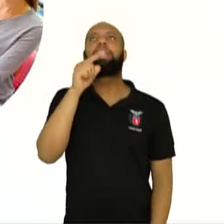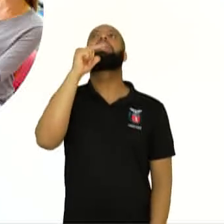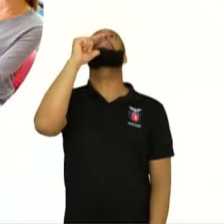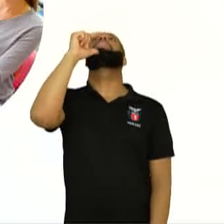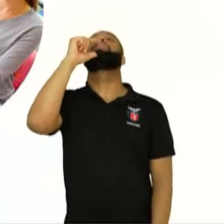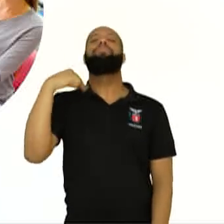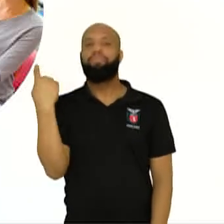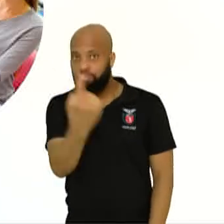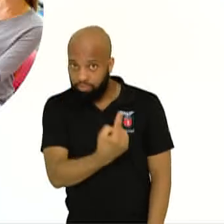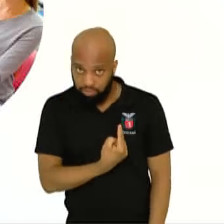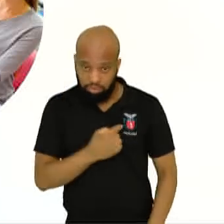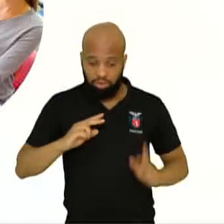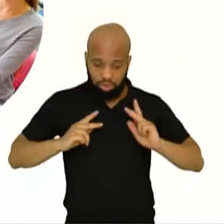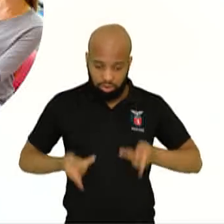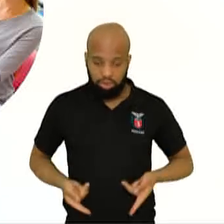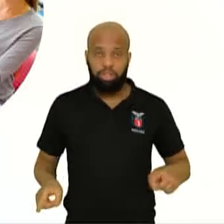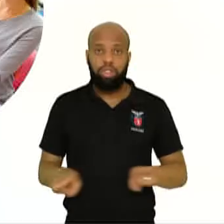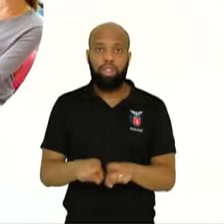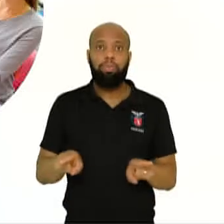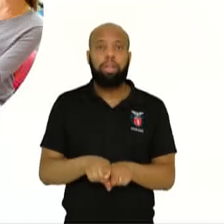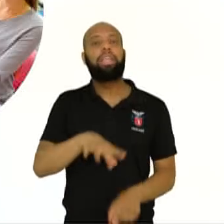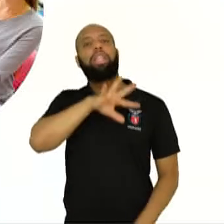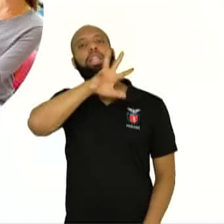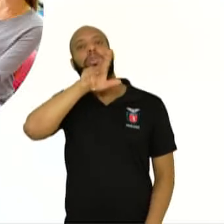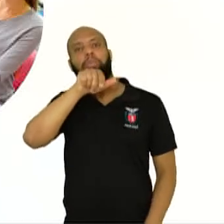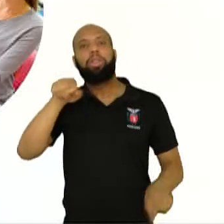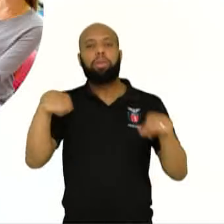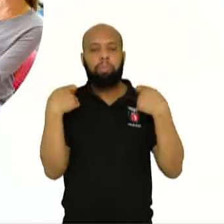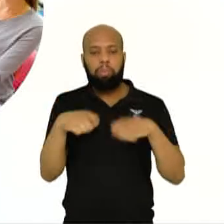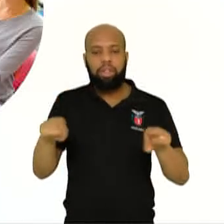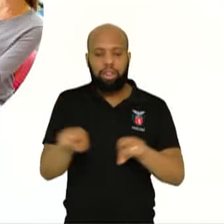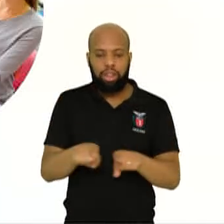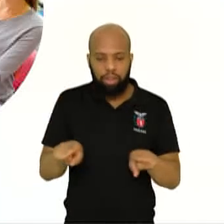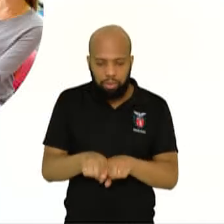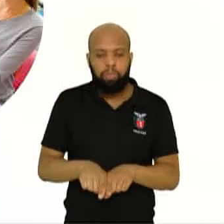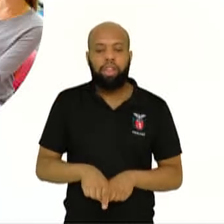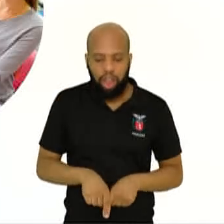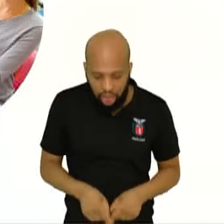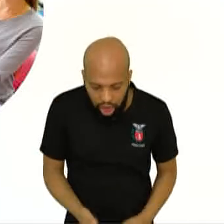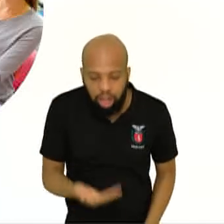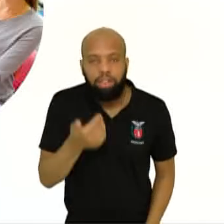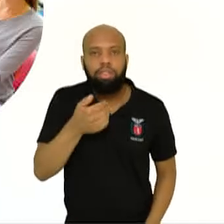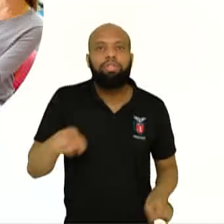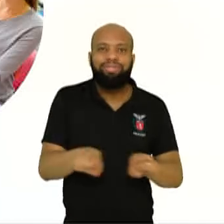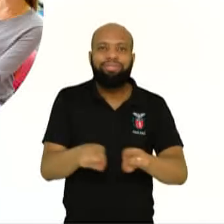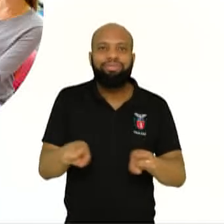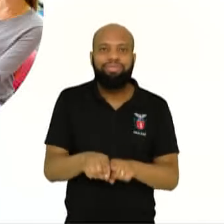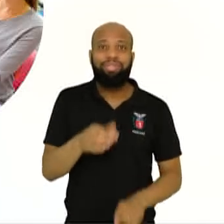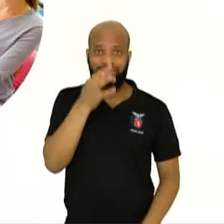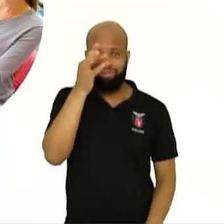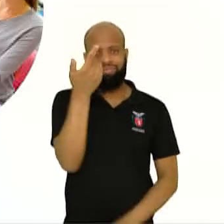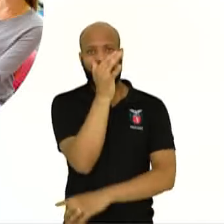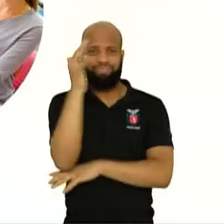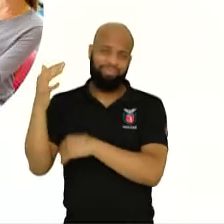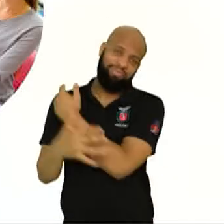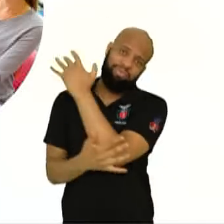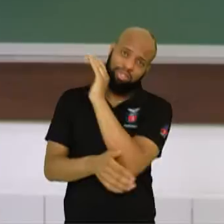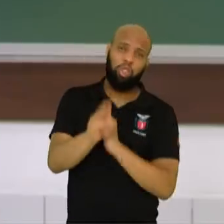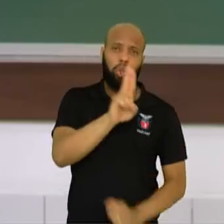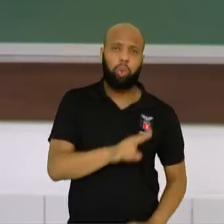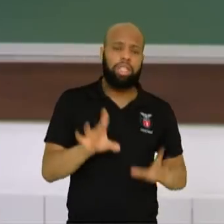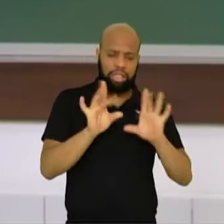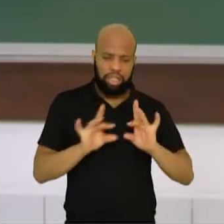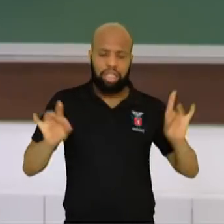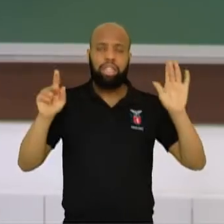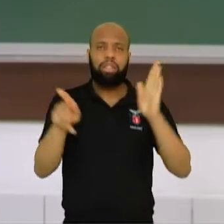nas verduras. Então, pensem que nos produtos que nós consumimos, a água participou. Então, se são